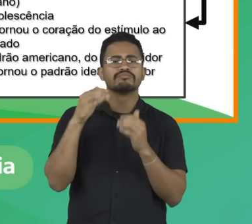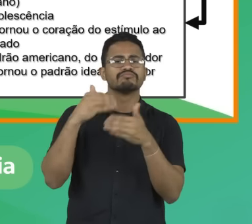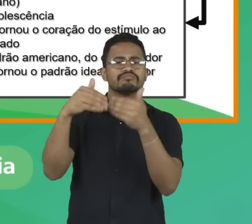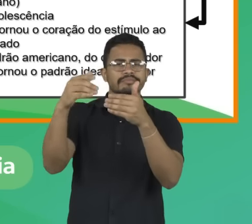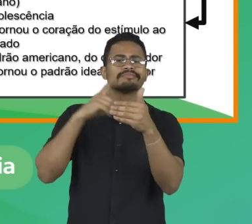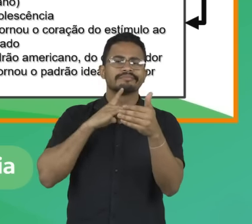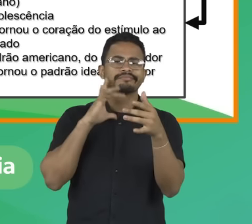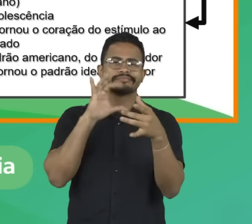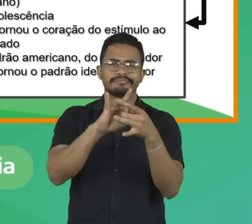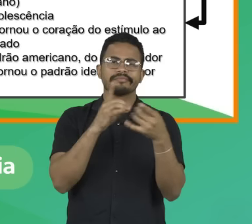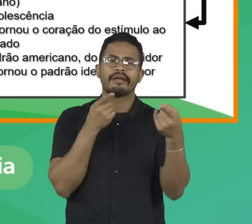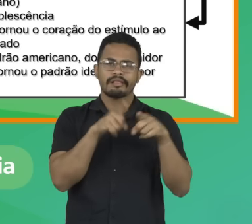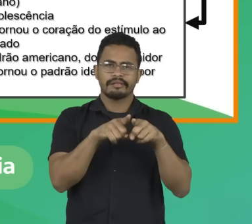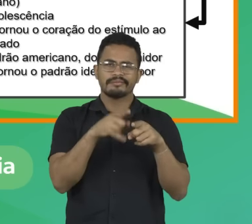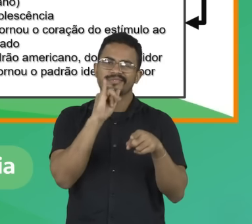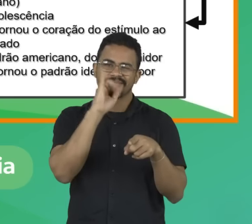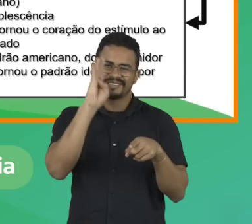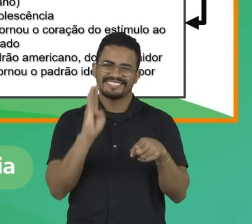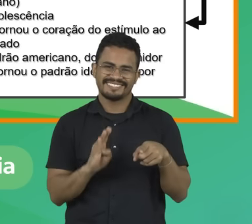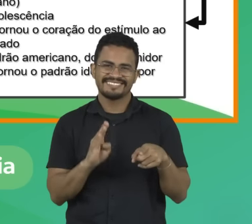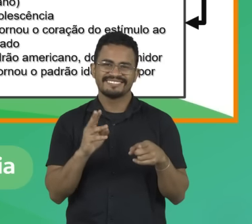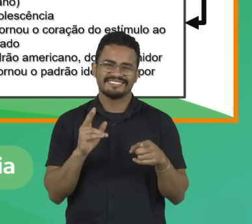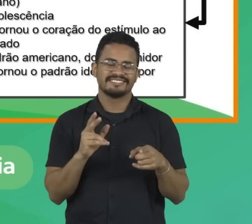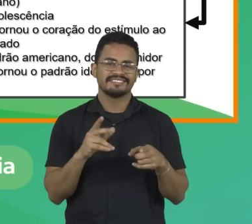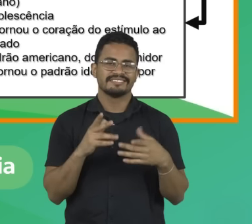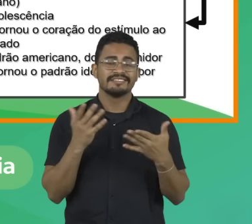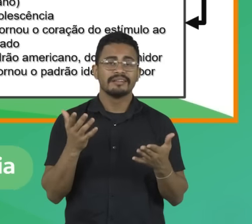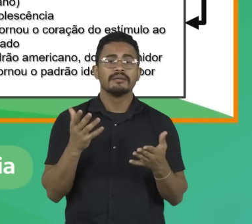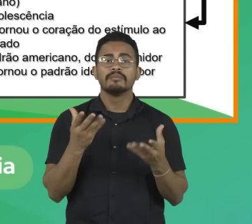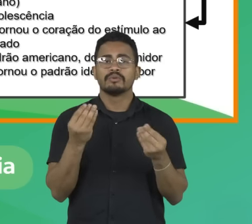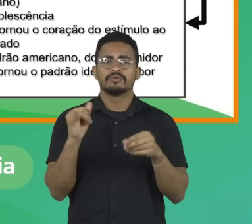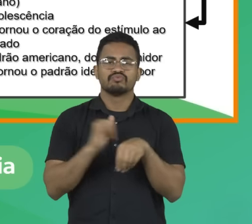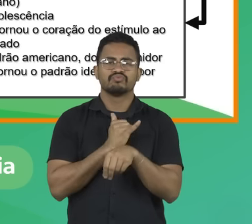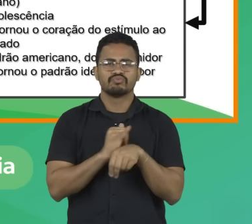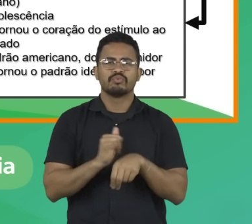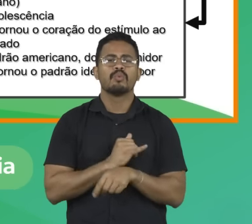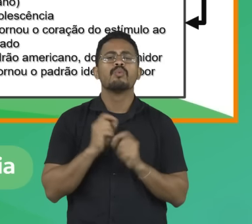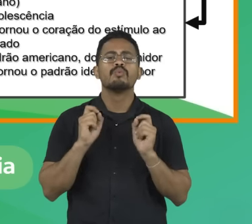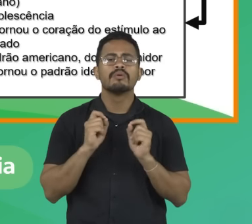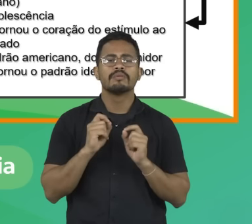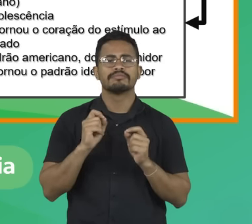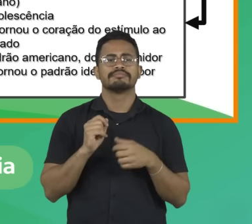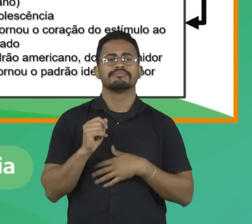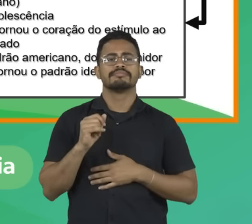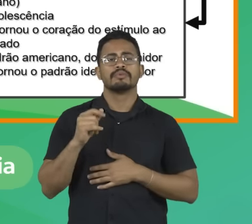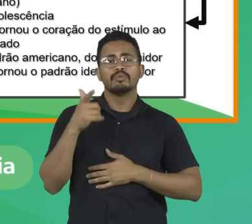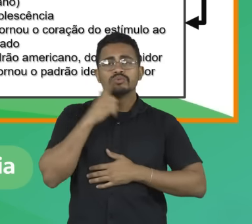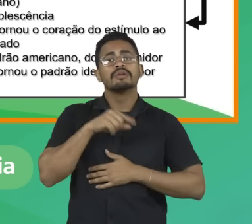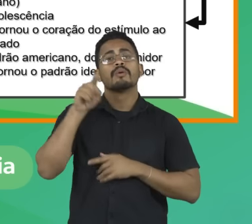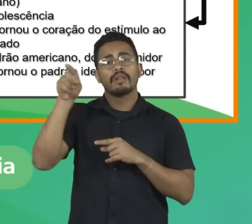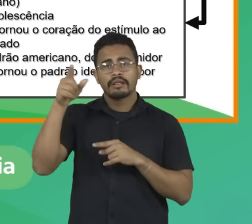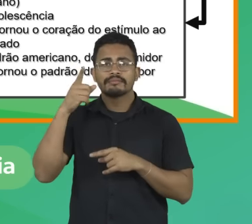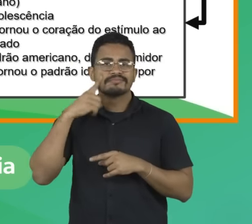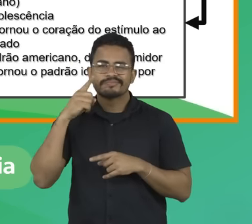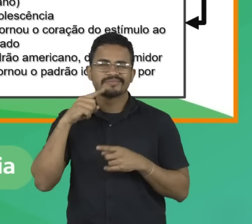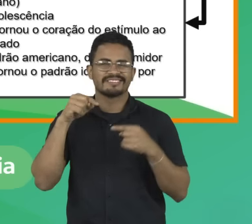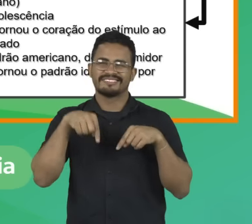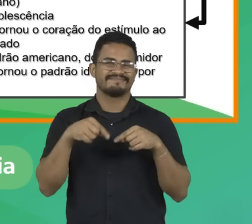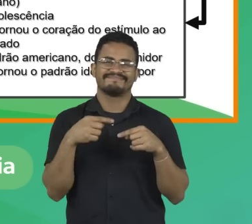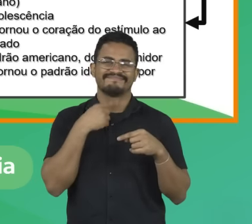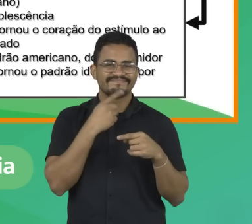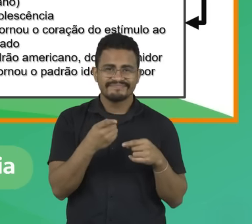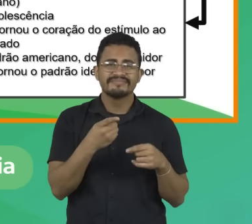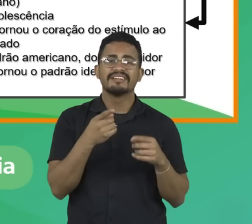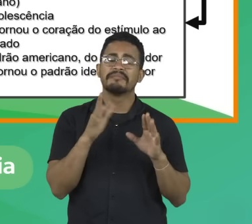nós, no Brasil aqui. Inclusive, muitas estratégias foram estabelecidas baseadas em estratégias que deram certo lá e não dariam aqui. Mas isso